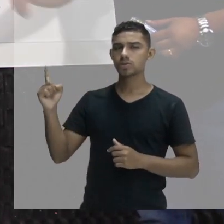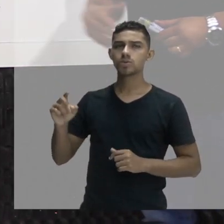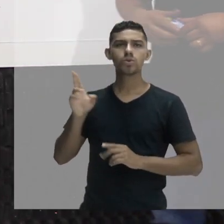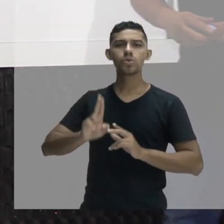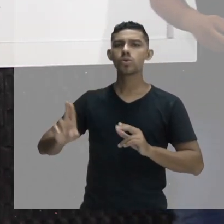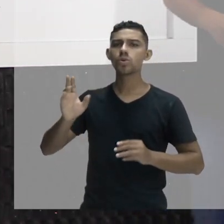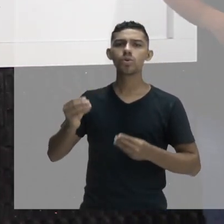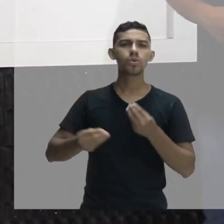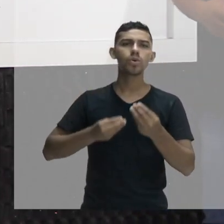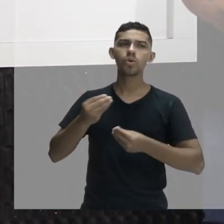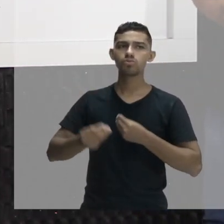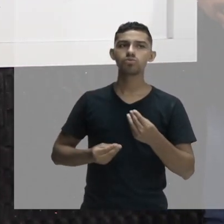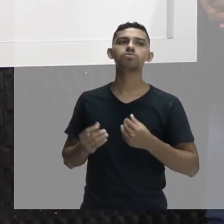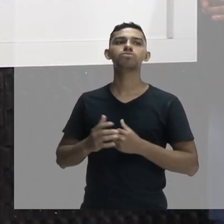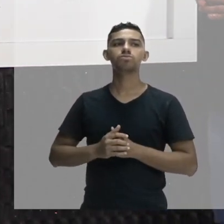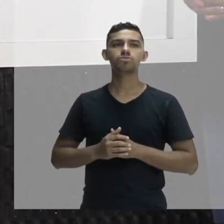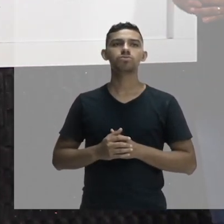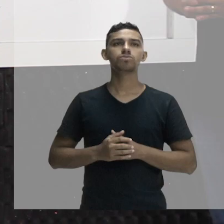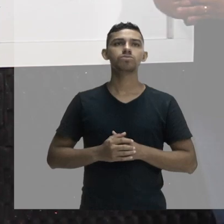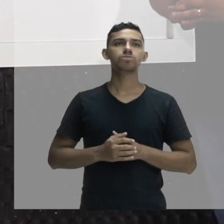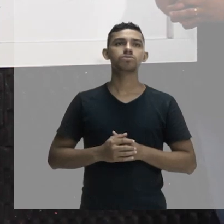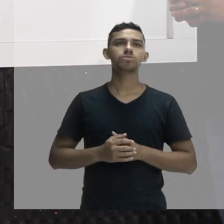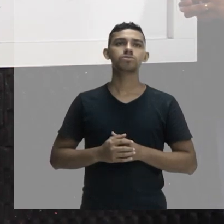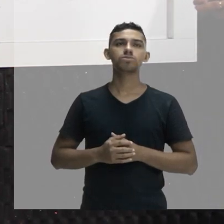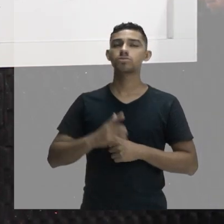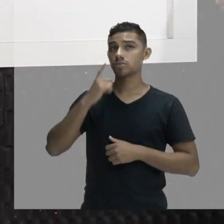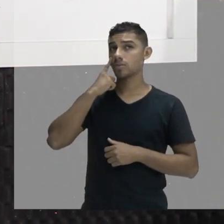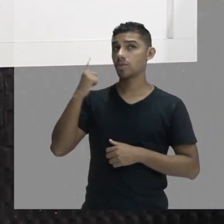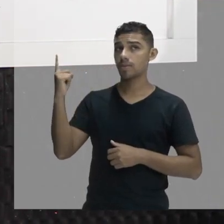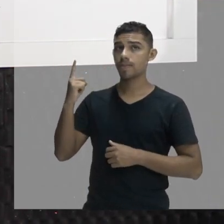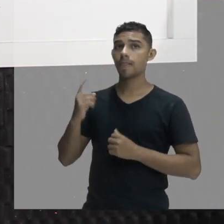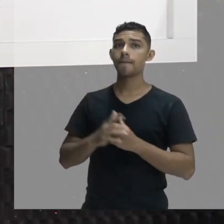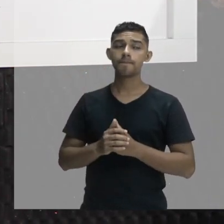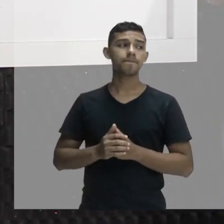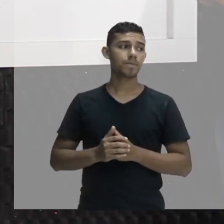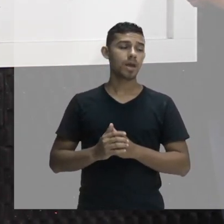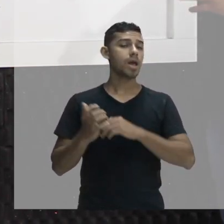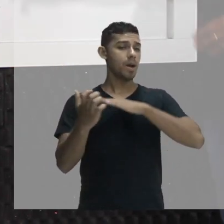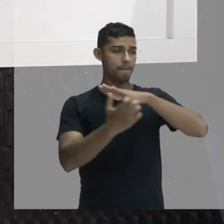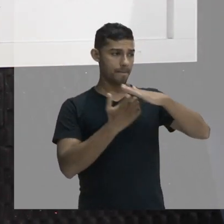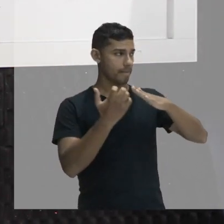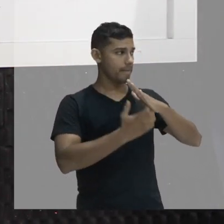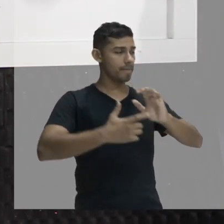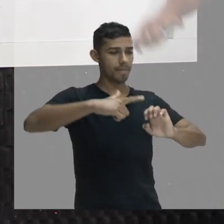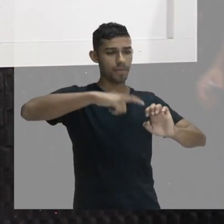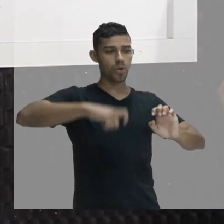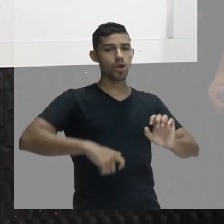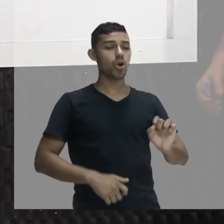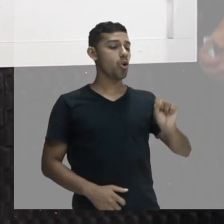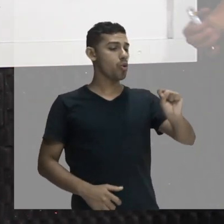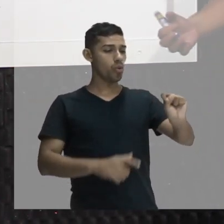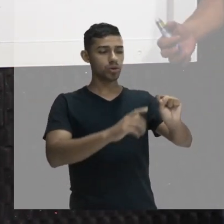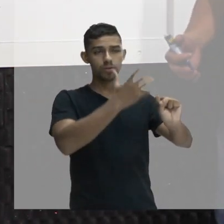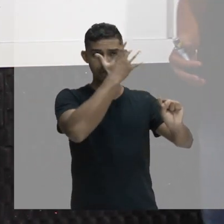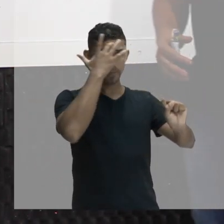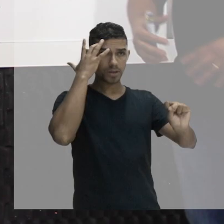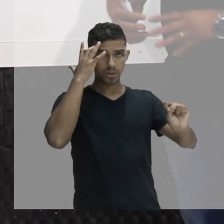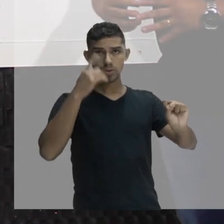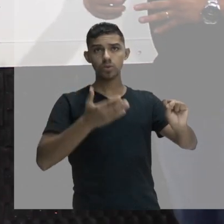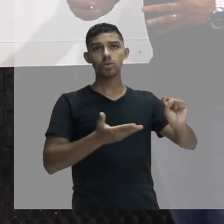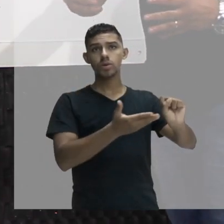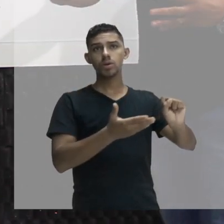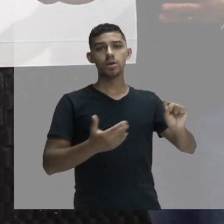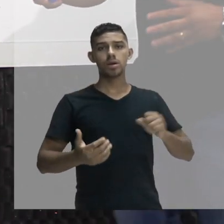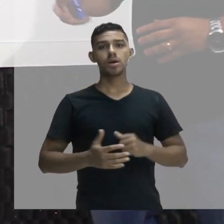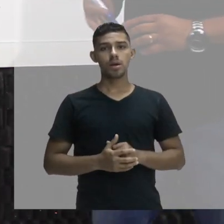usa a fórmula, né? Então você tem um problema, por exemplo, uma empresa tem 8 executivos, tá? De uma empresa, eles